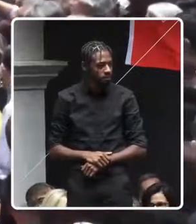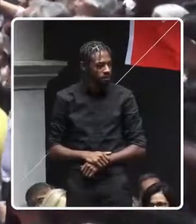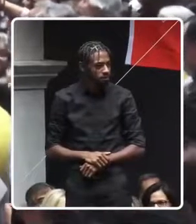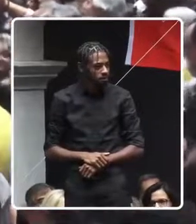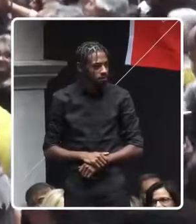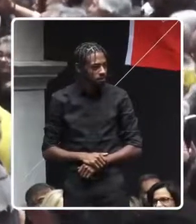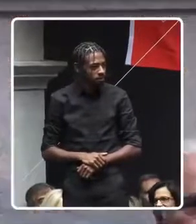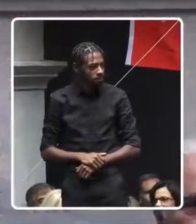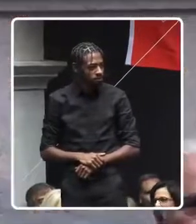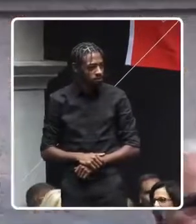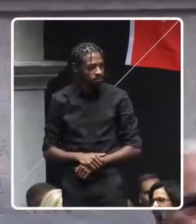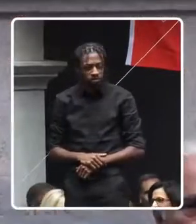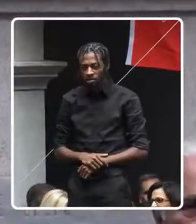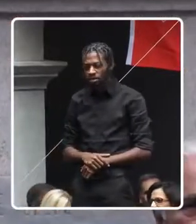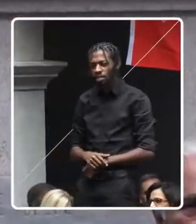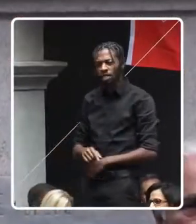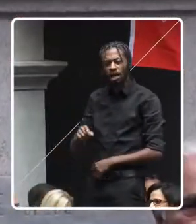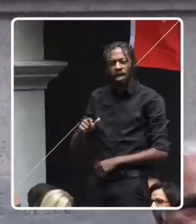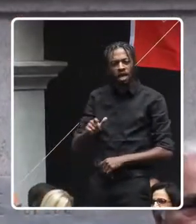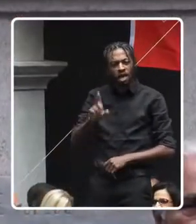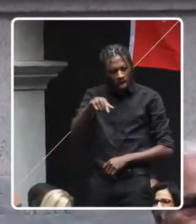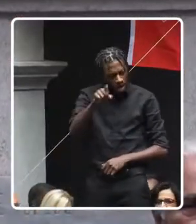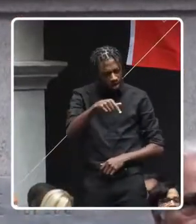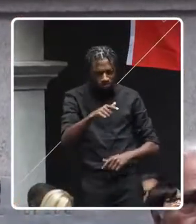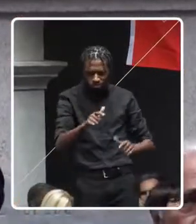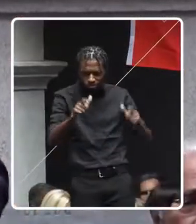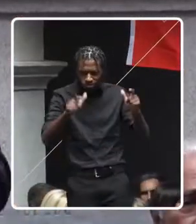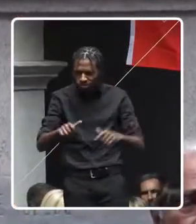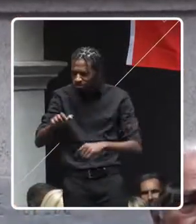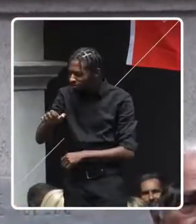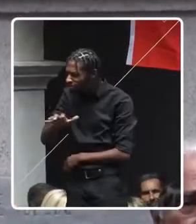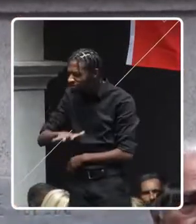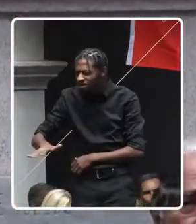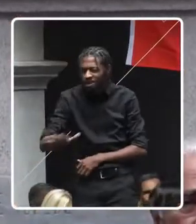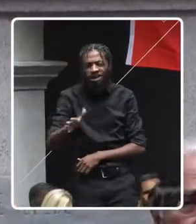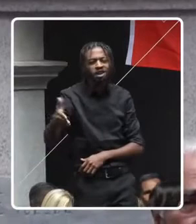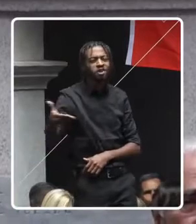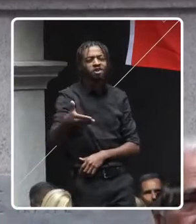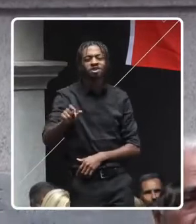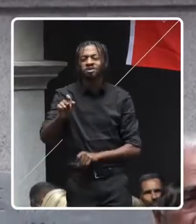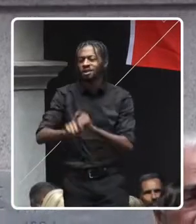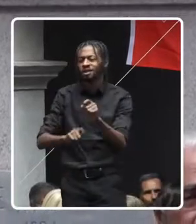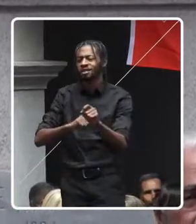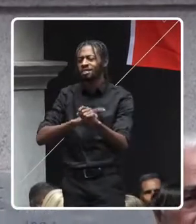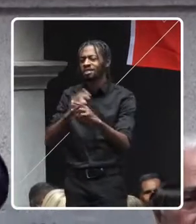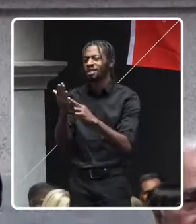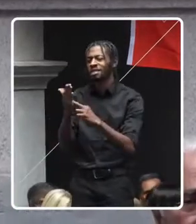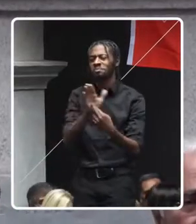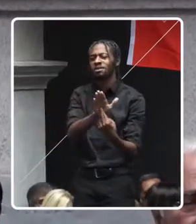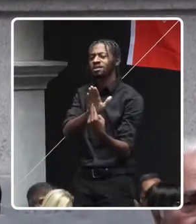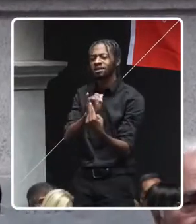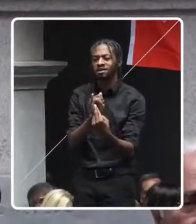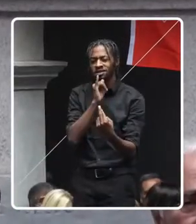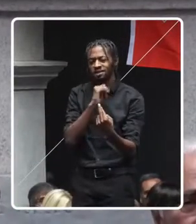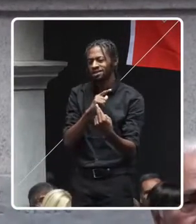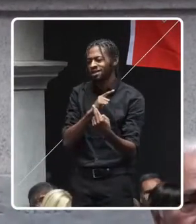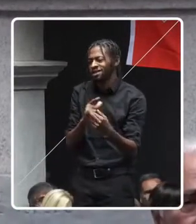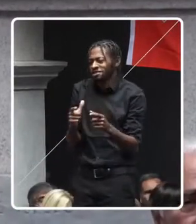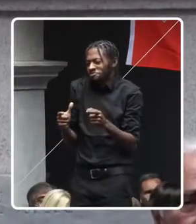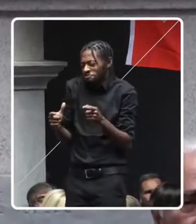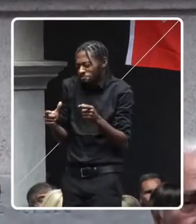É deste território que hoje não representa um pedacinho do velho centro de São